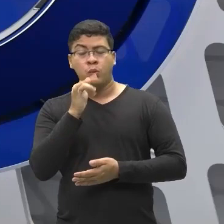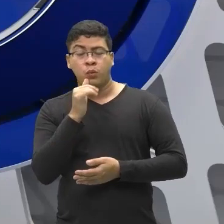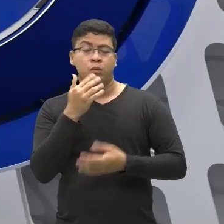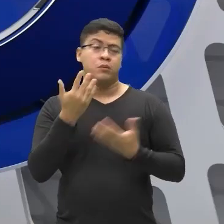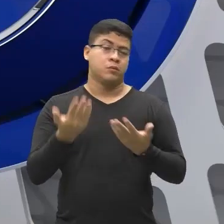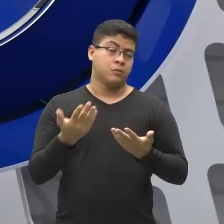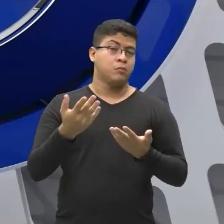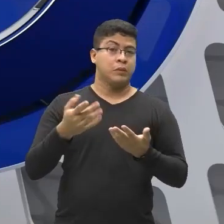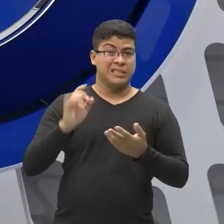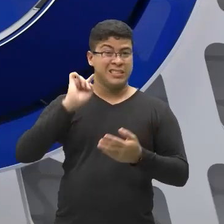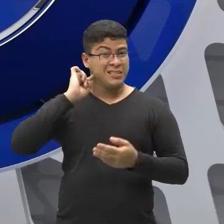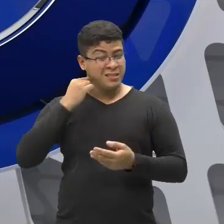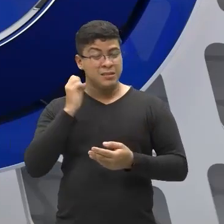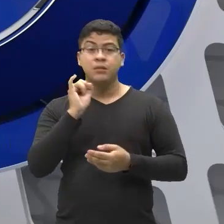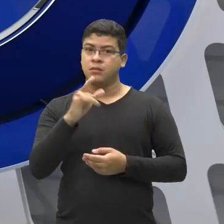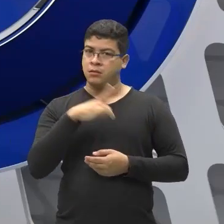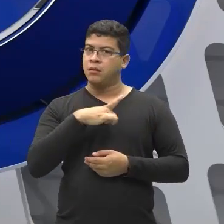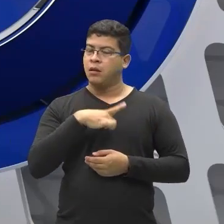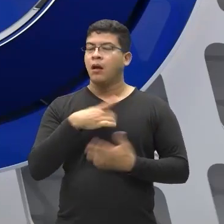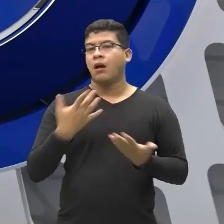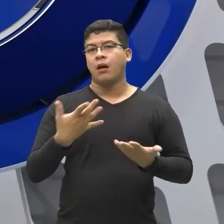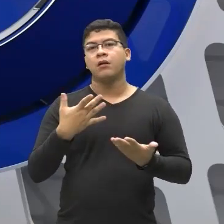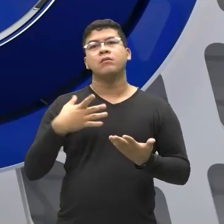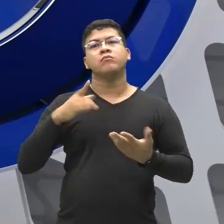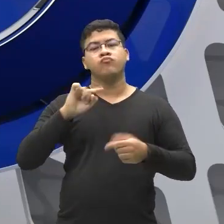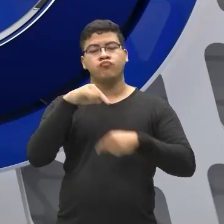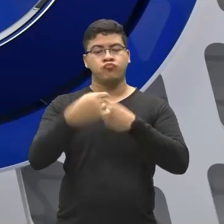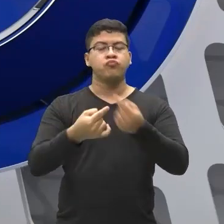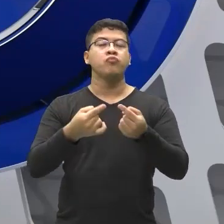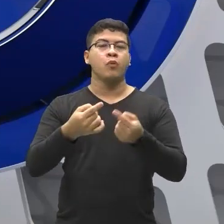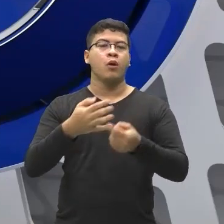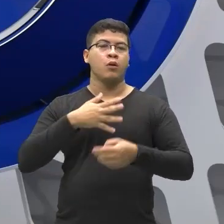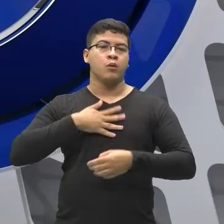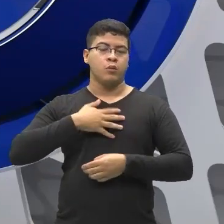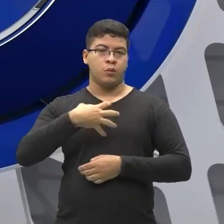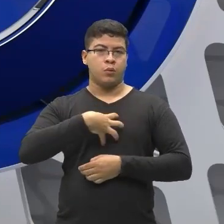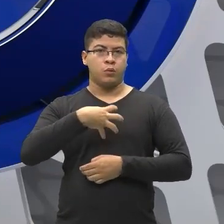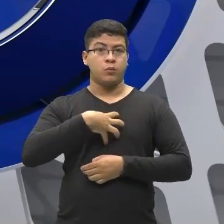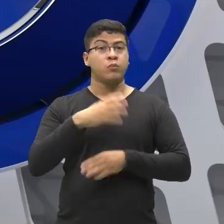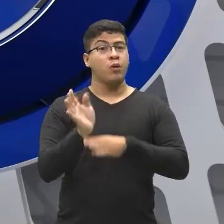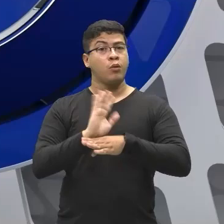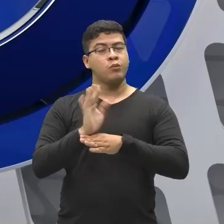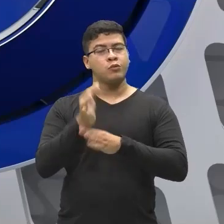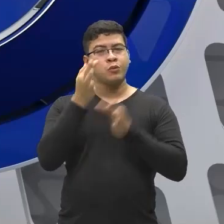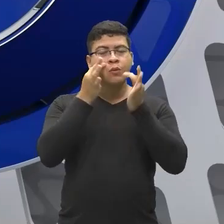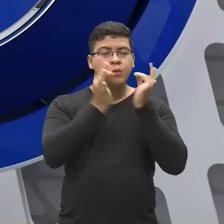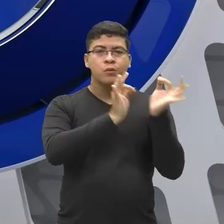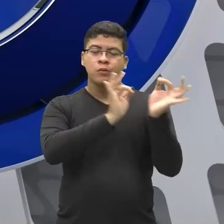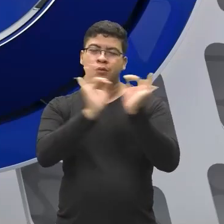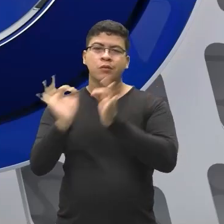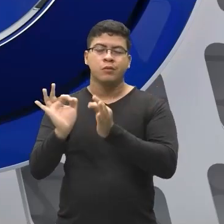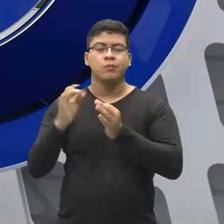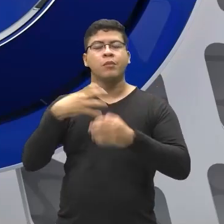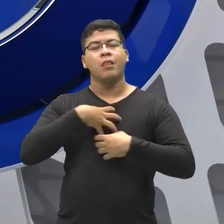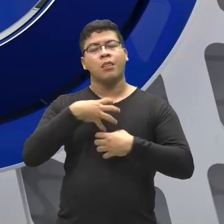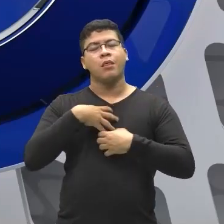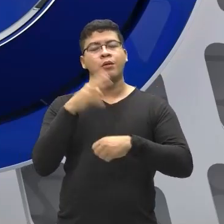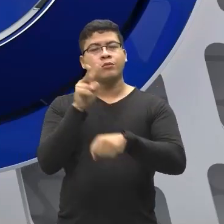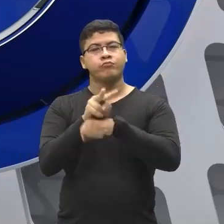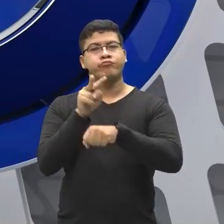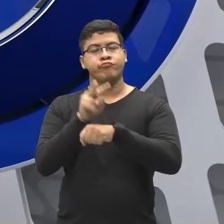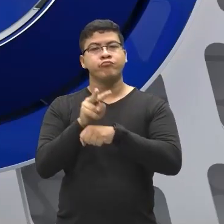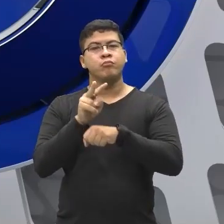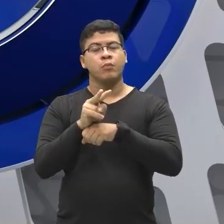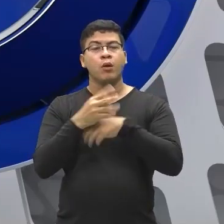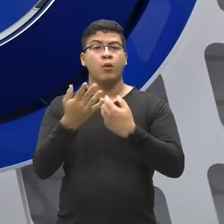estiver contaminada, ela vai ocasionar ali alguns danos. Então, nós trouxemos um vídeo para a gente ter um cuidado maior com a nossa